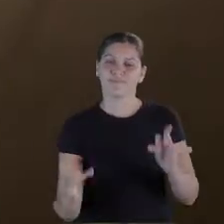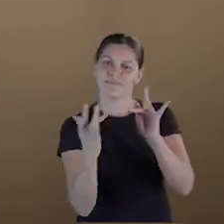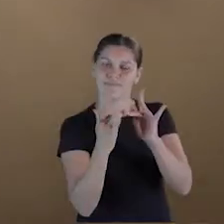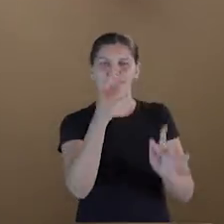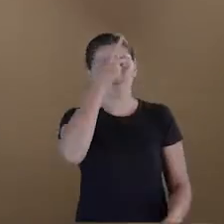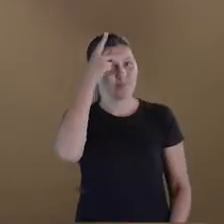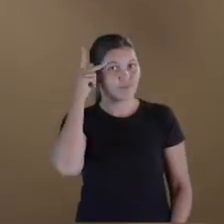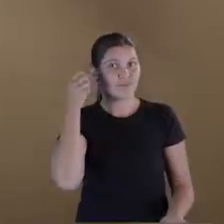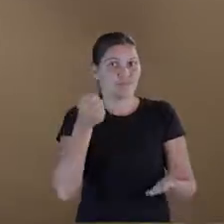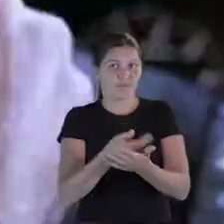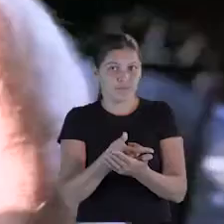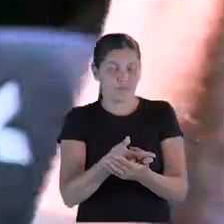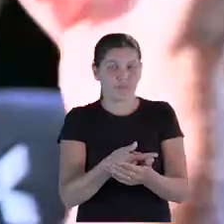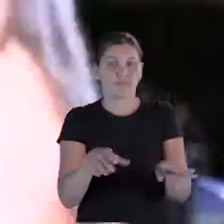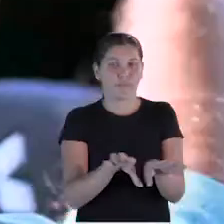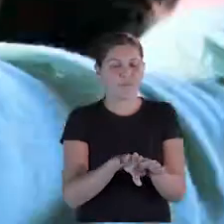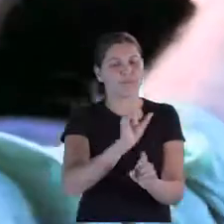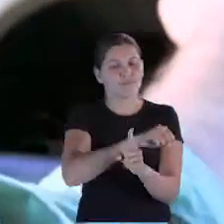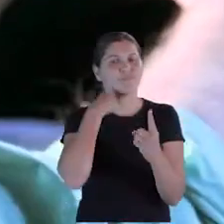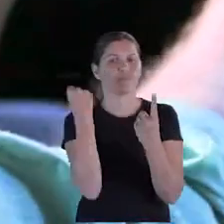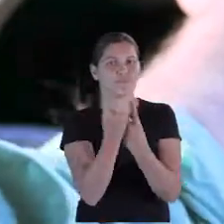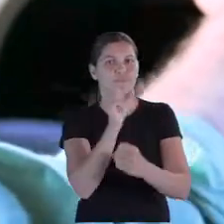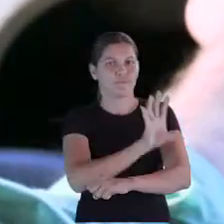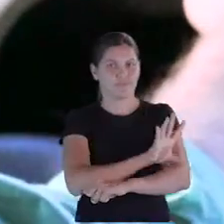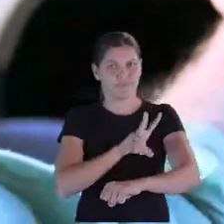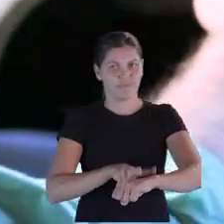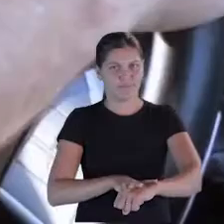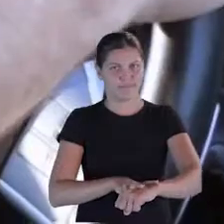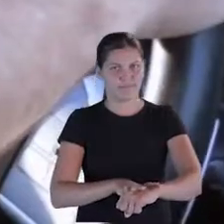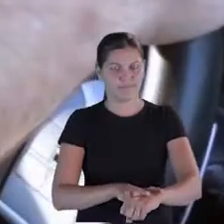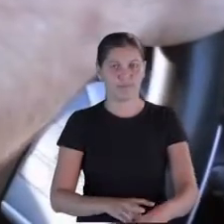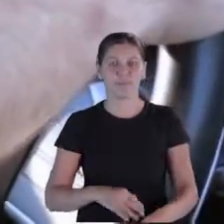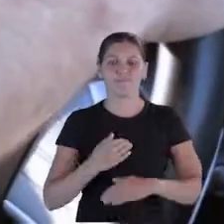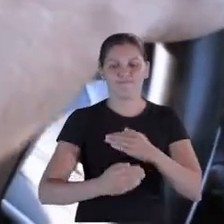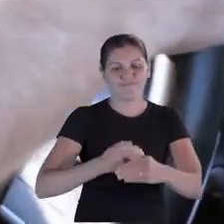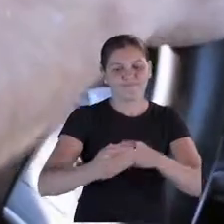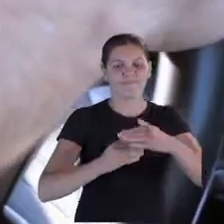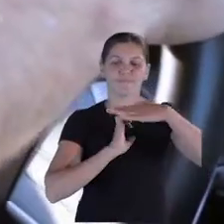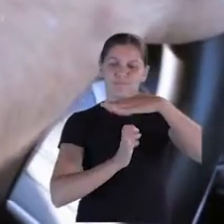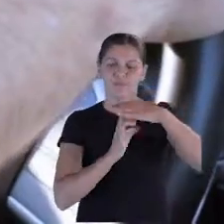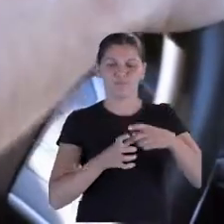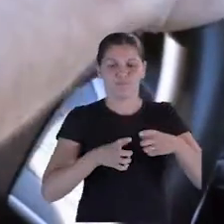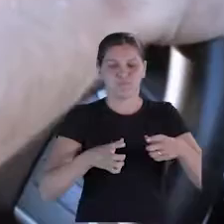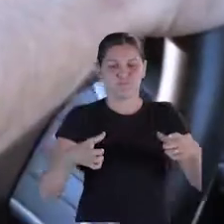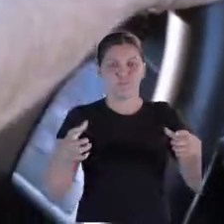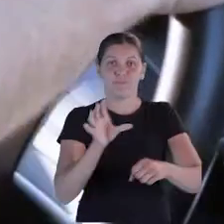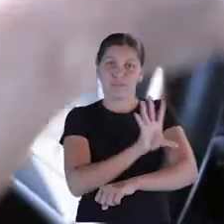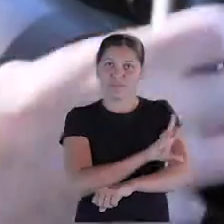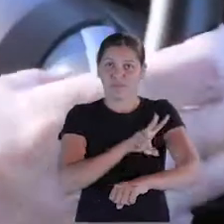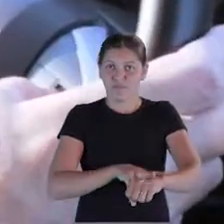com clientes, com a comunidade, né, em geral. E a empresa foi crescendo, né? O município